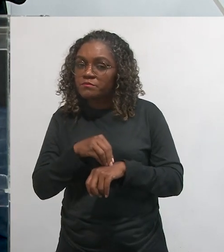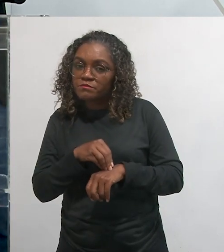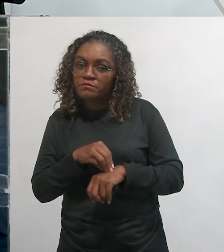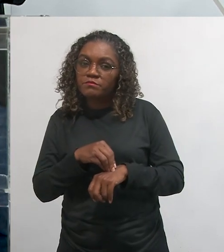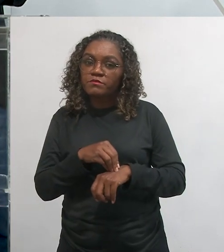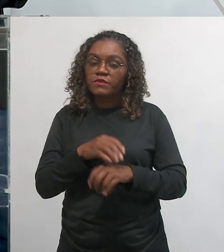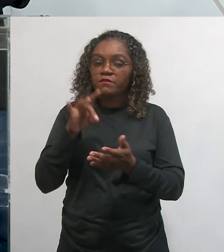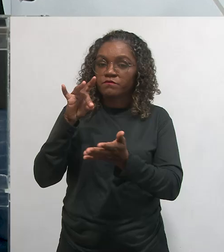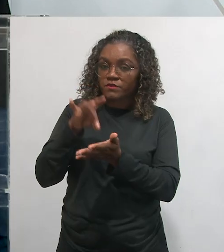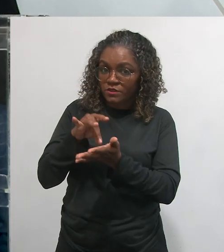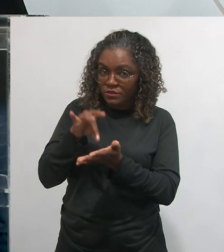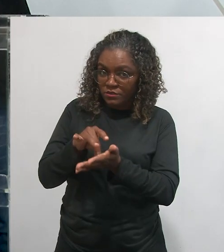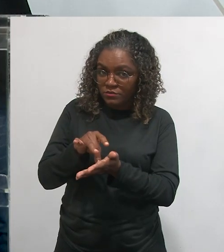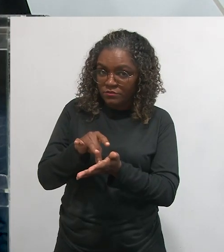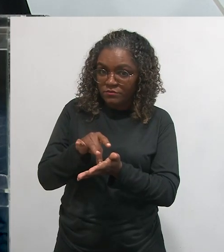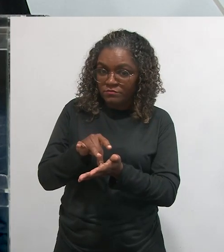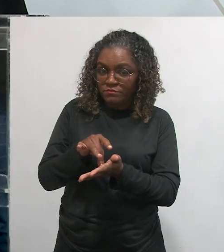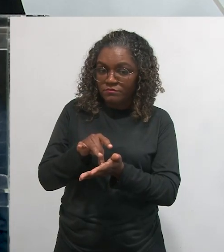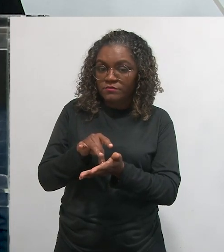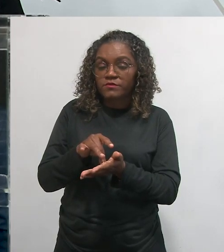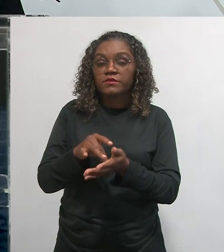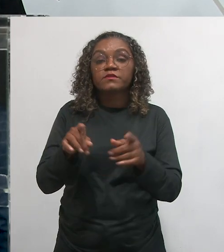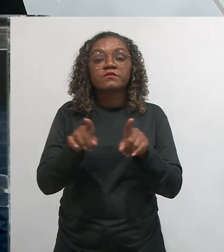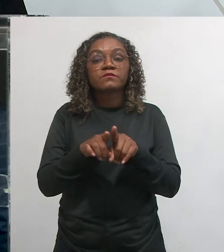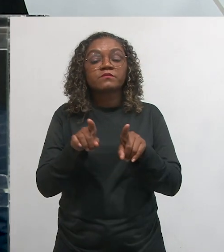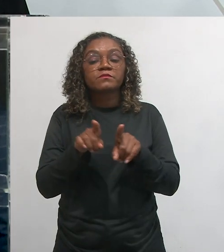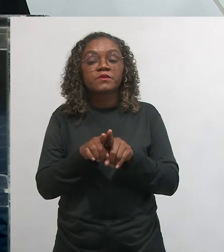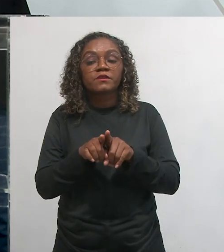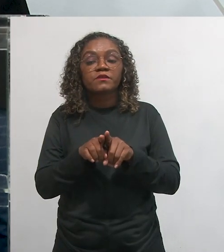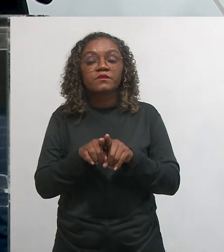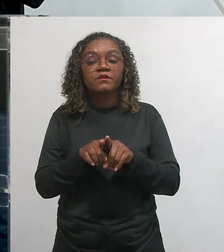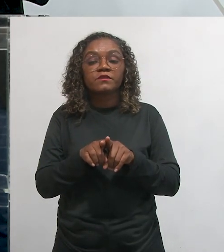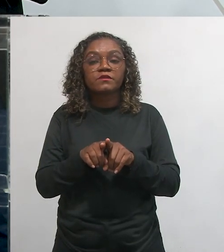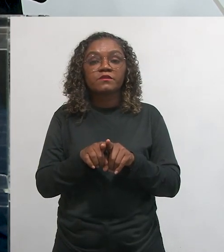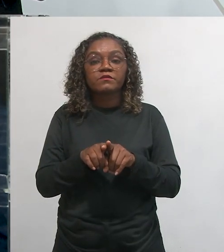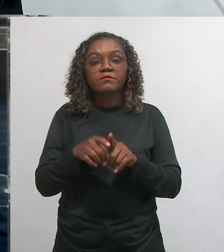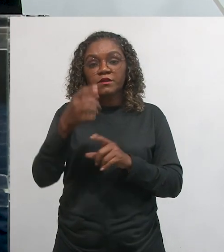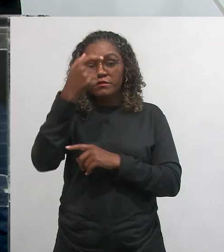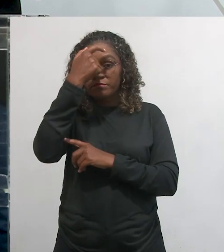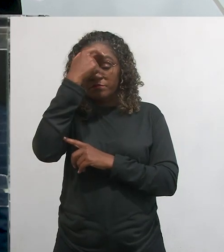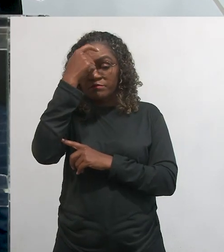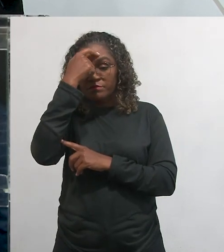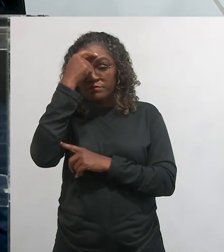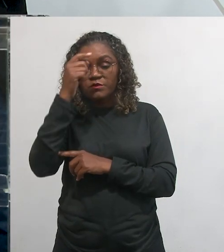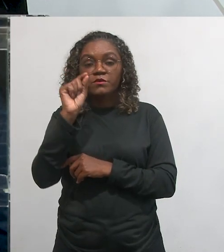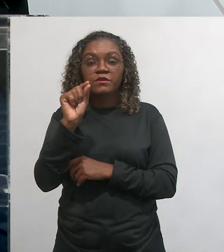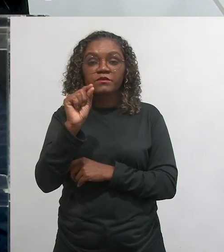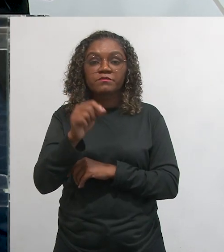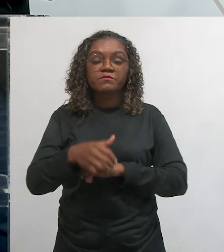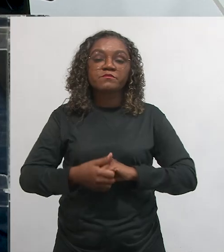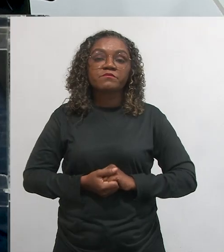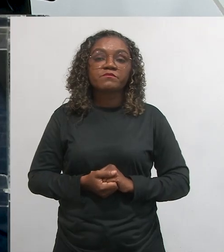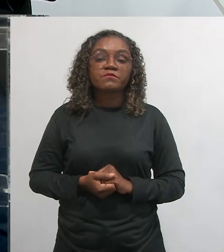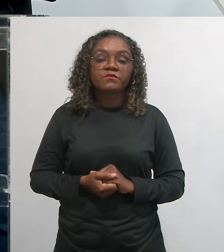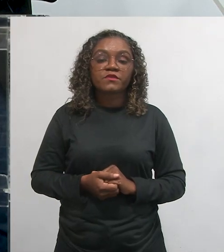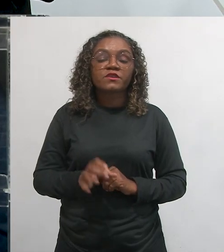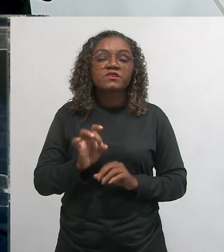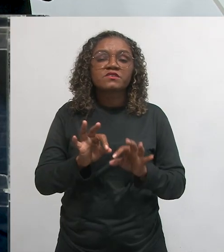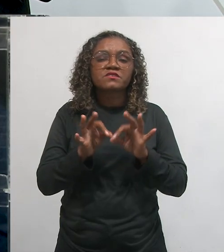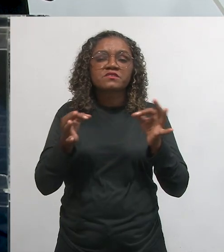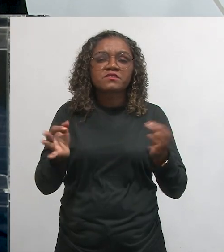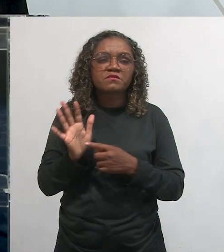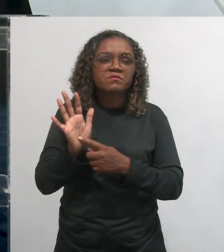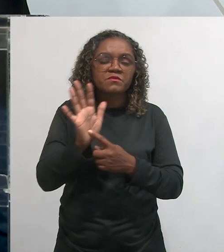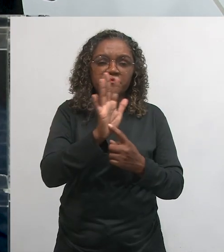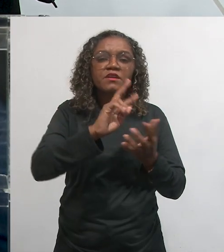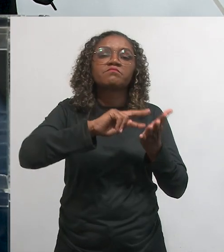que supõe que existe o que é verdadeiro, que é essência, e uma postura que revela que aquilo